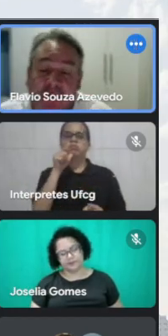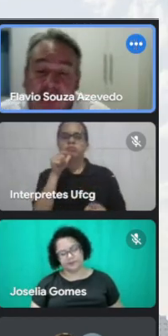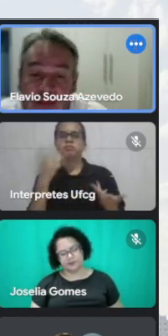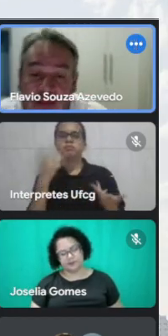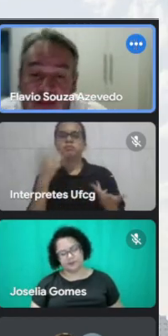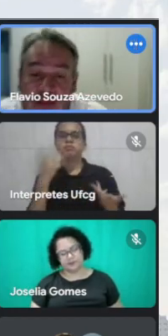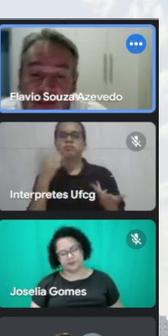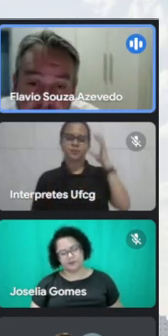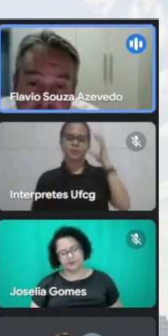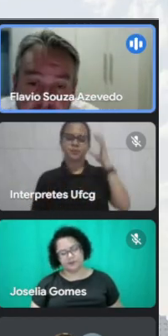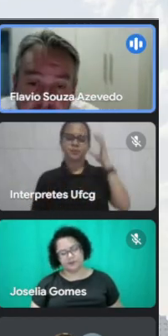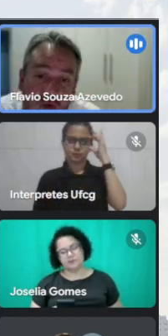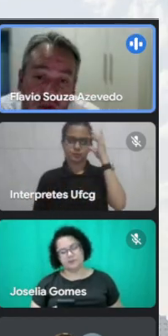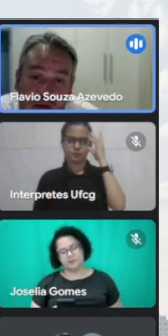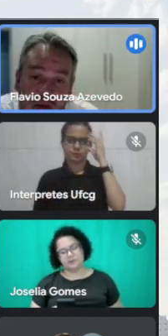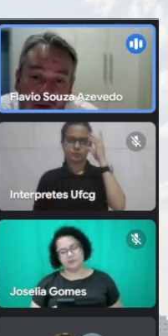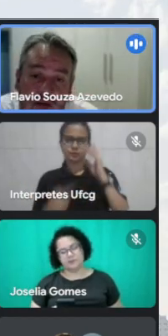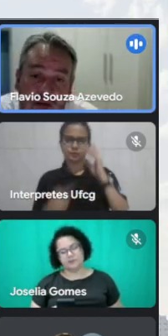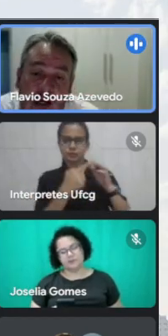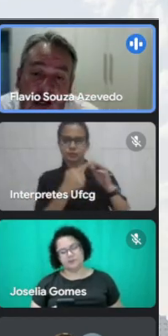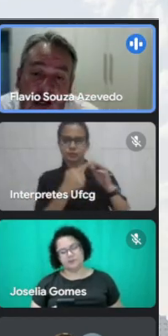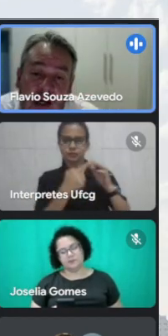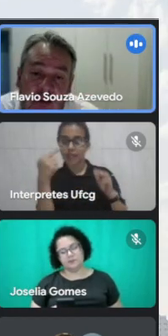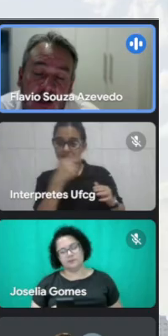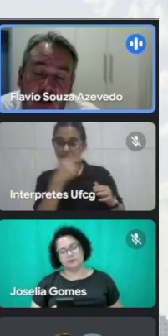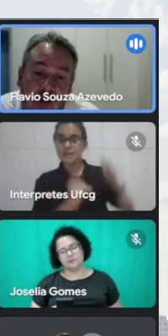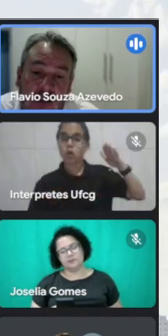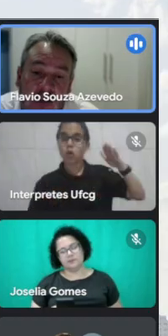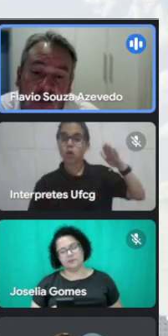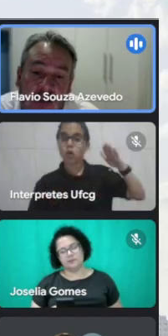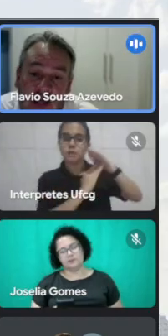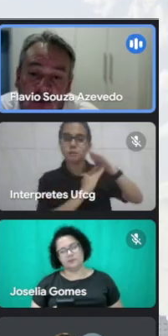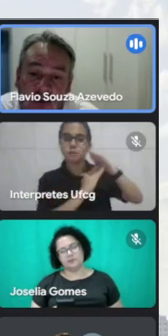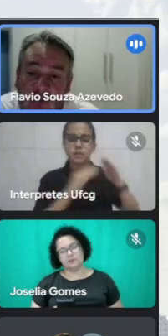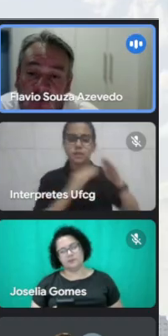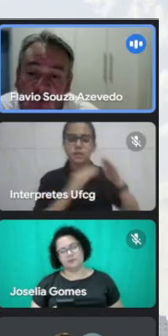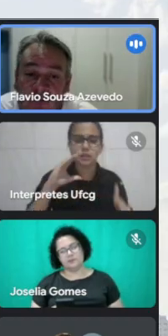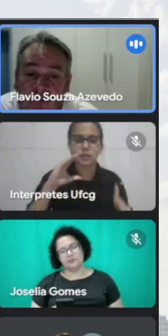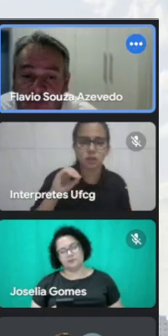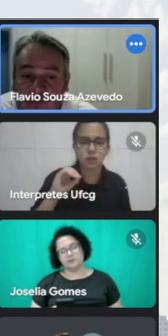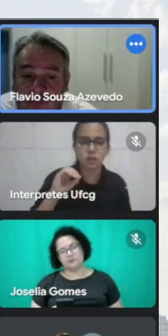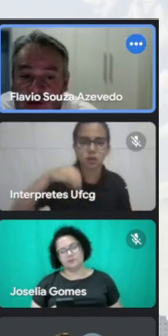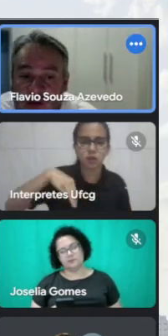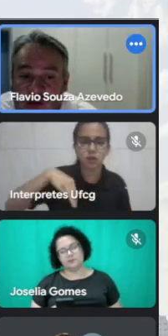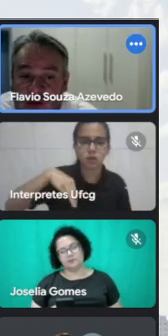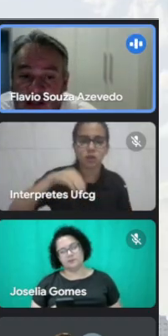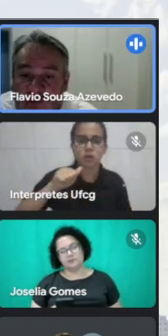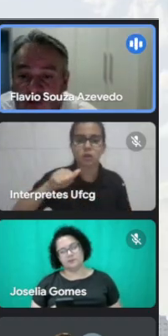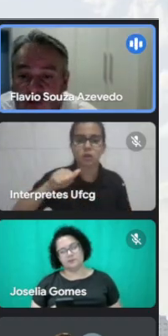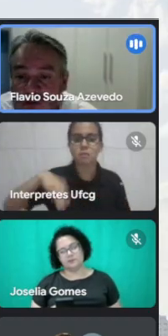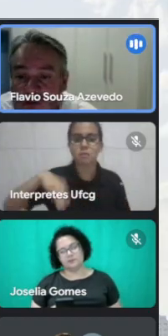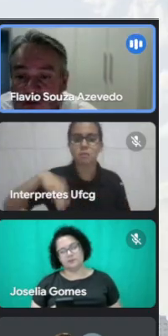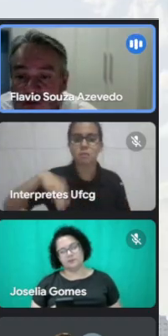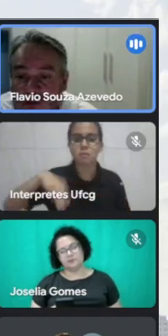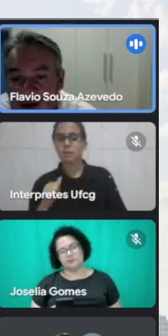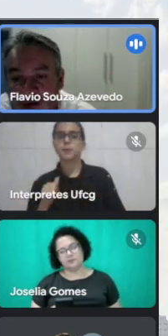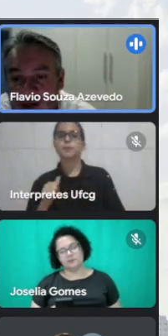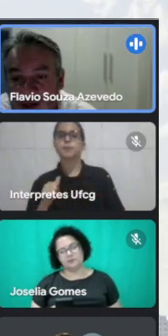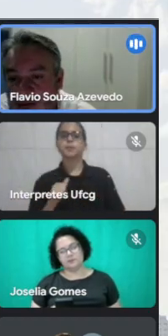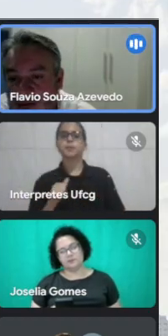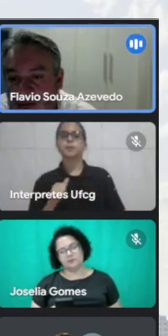né. Esse aqui são o limite do CONAMA, né, para água de tipo classe 1. Então, em questão de fósforo,